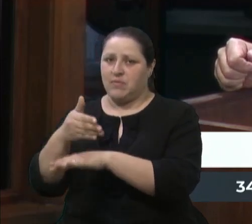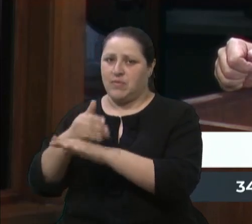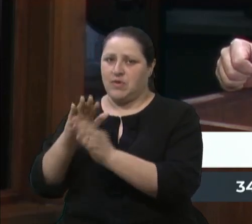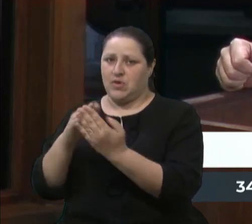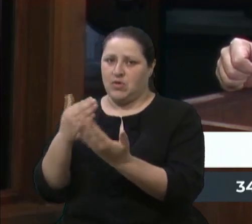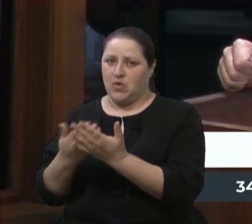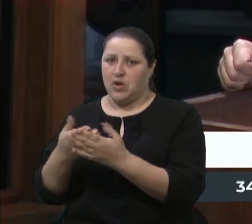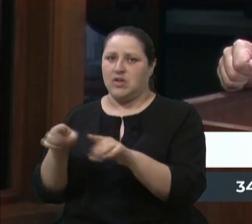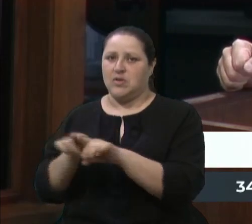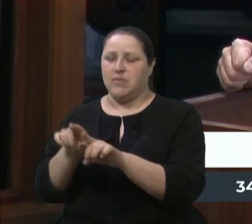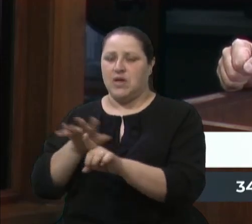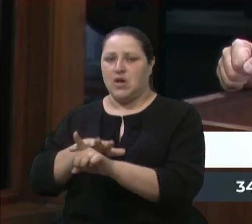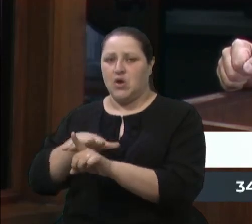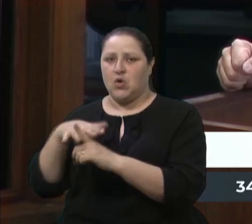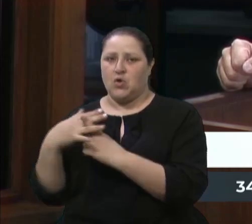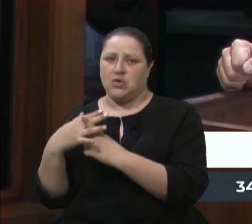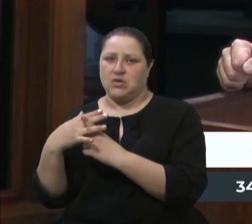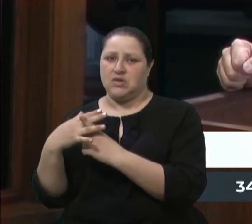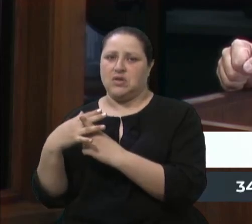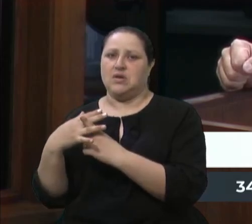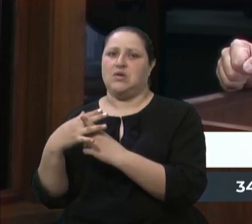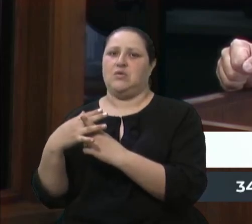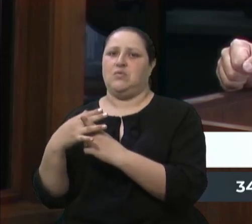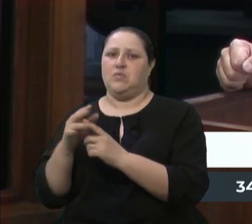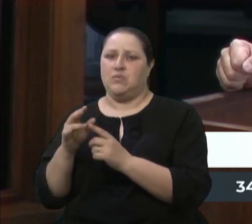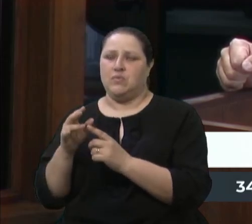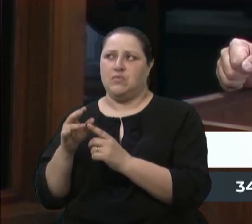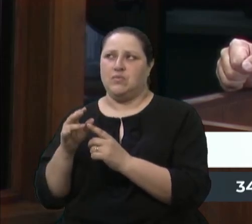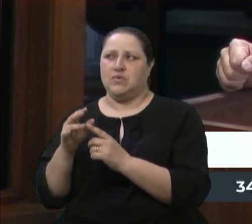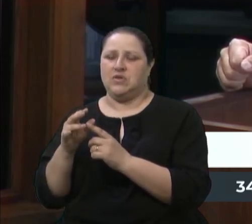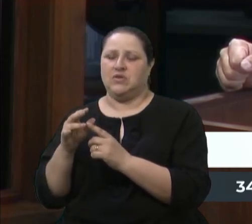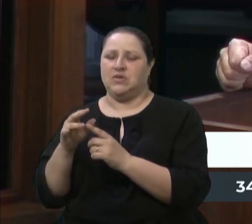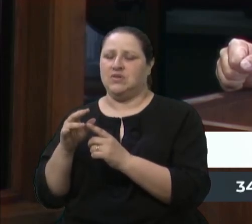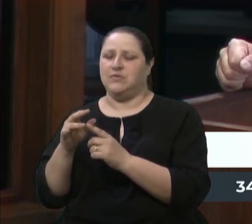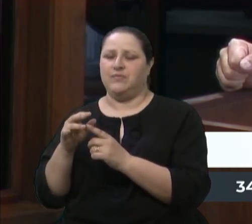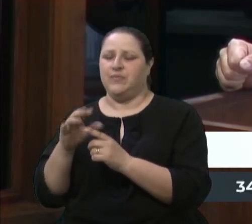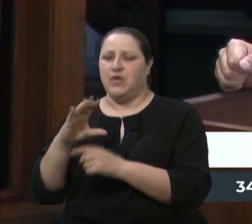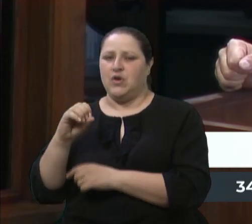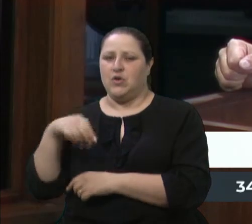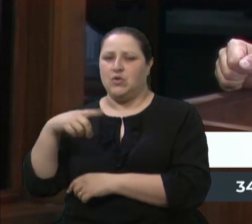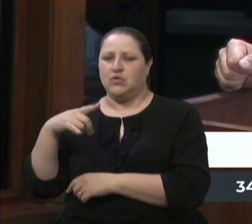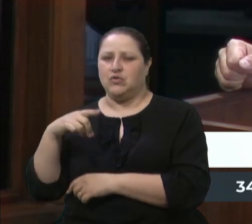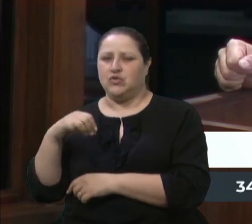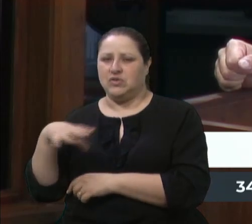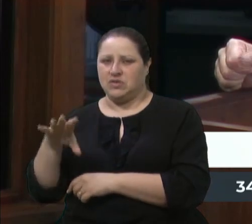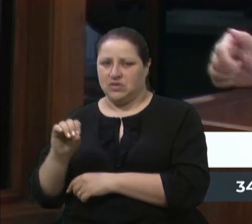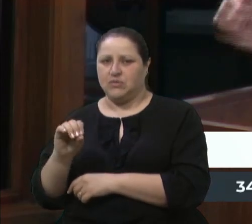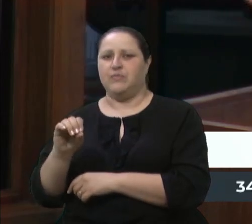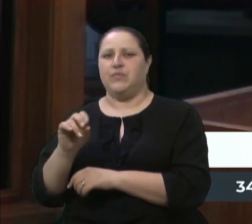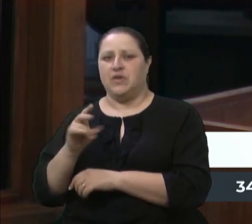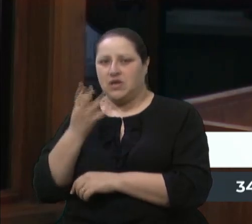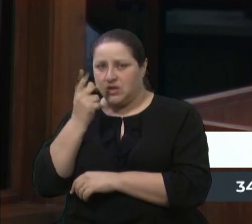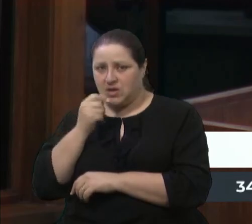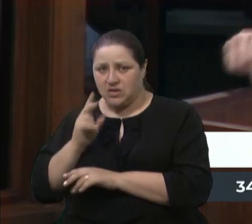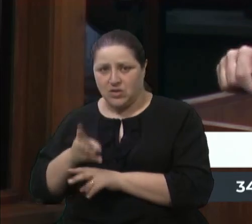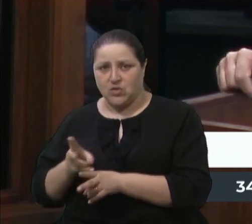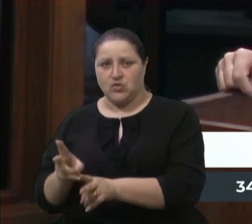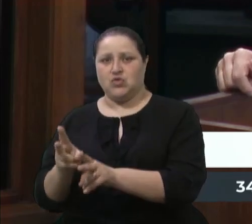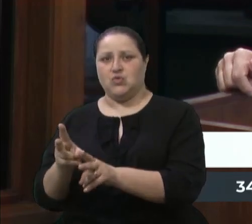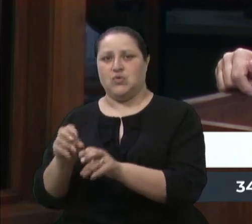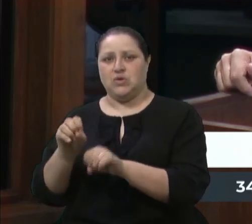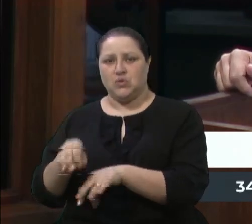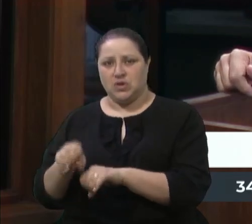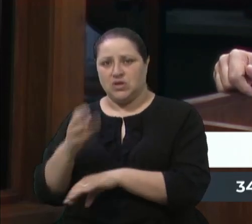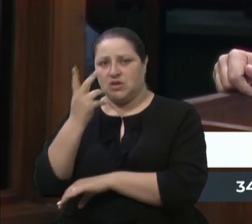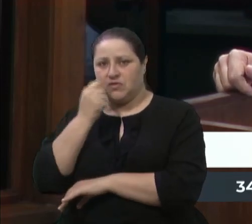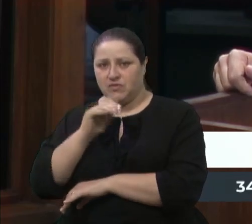de permanência dessas nossas crianças na educação infantil. E aqui, um dos temas que já foi levantado